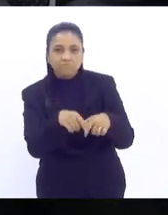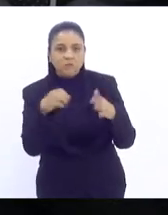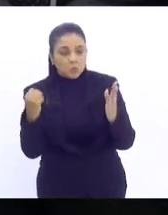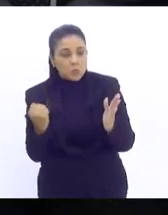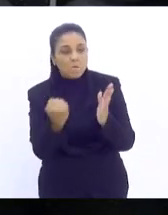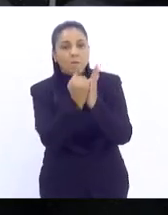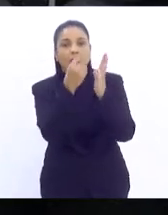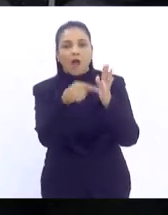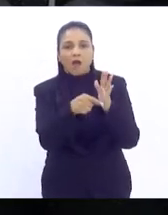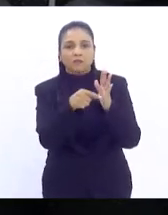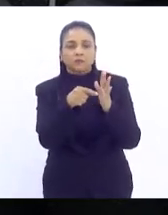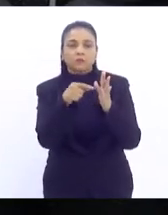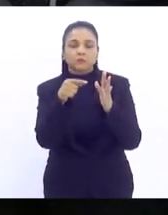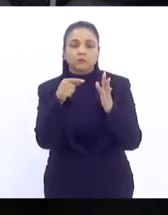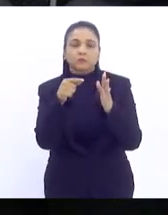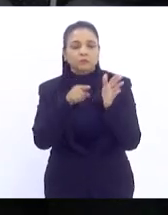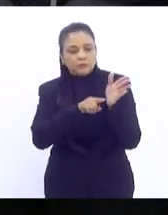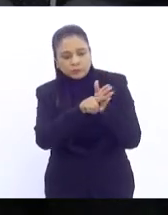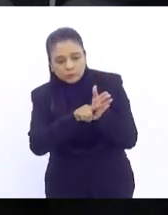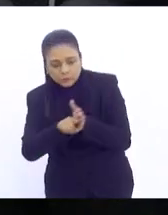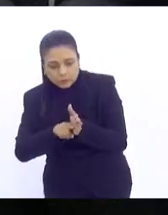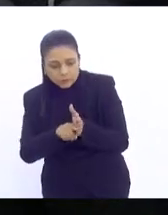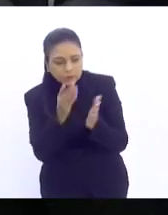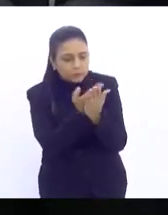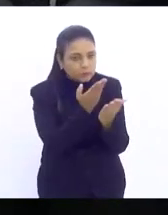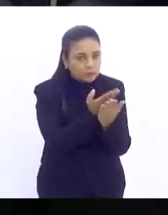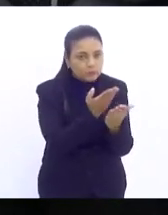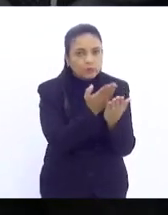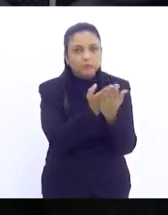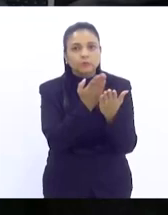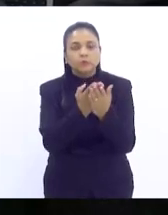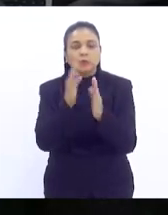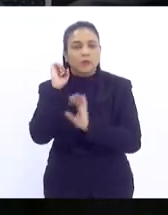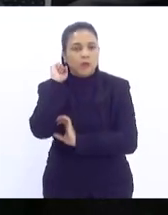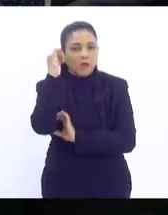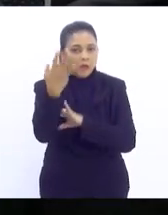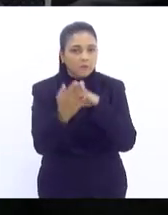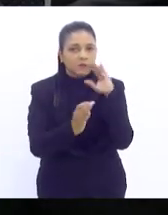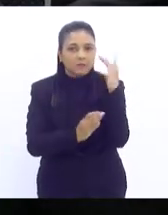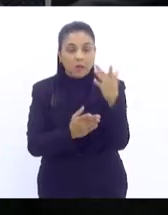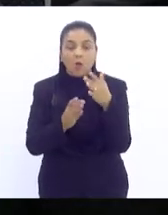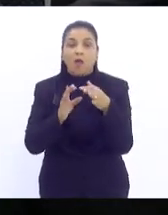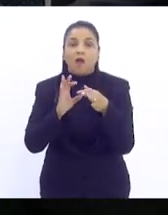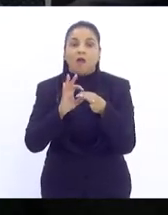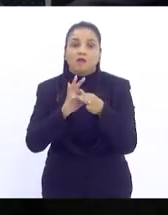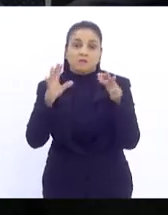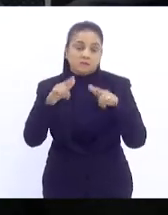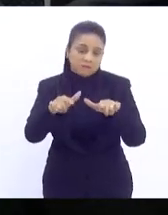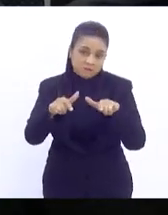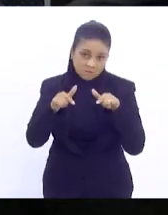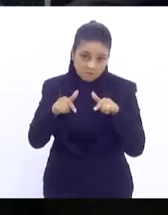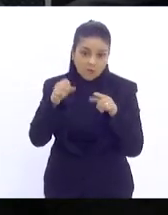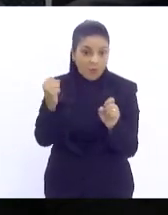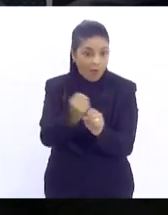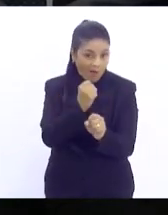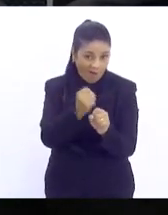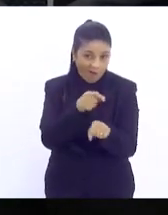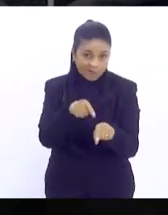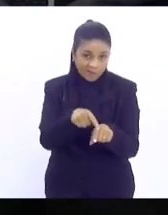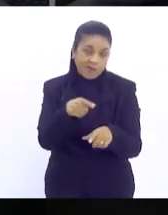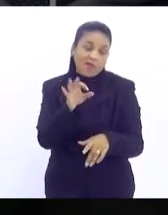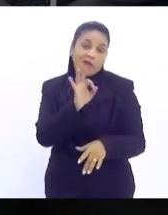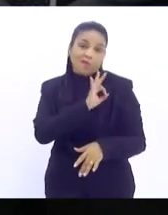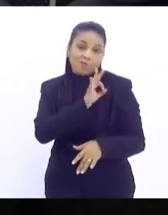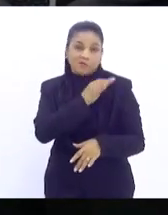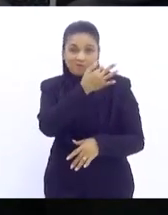de estúdio de impacto ambiental a devida licença ambiental para aquela obra e a Polícia Federal com